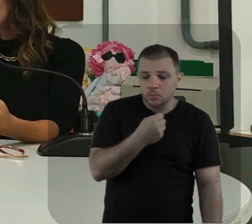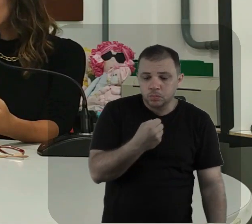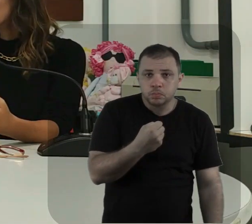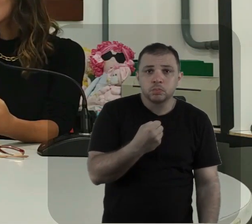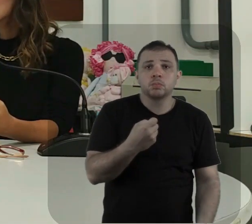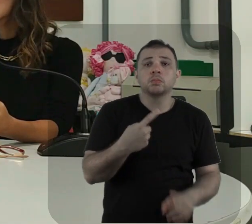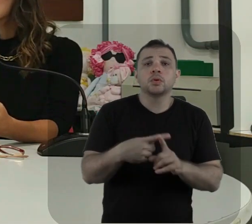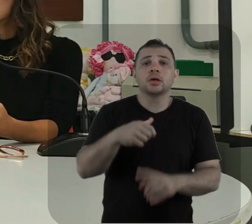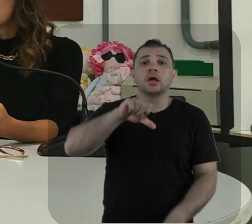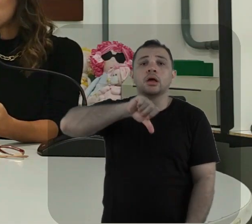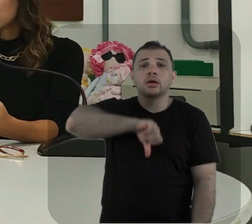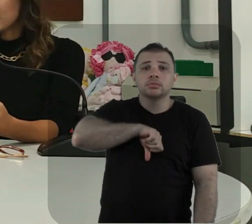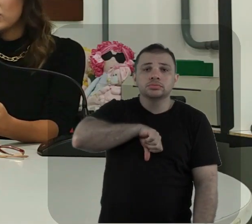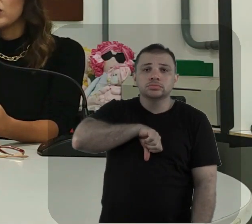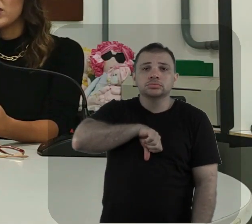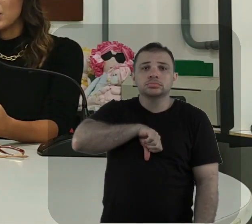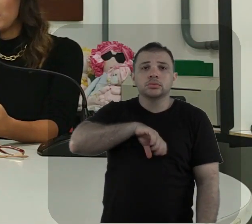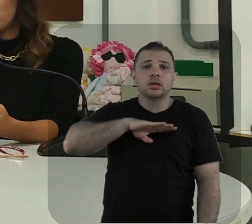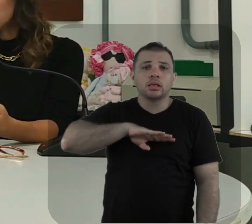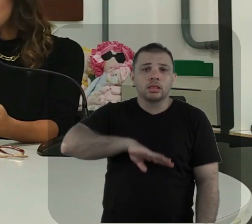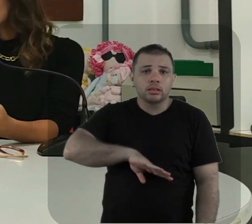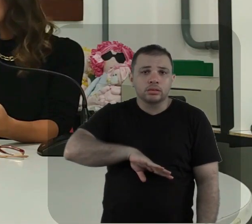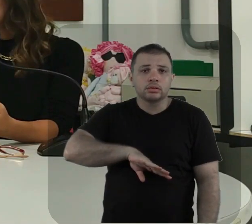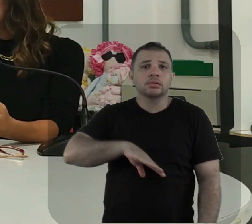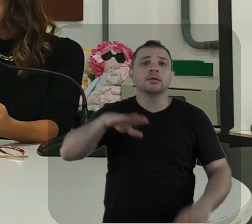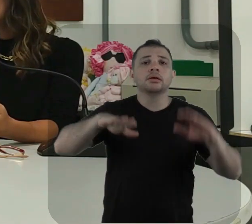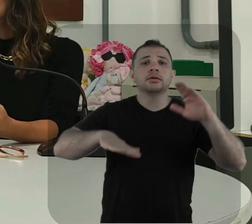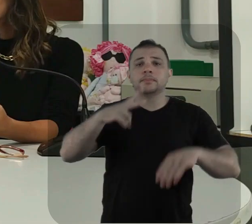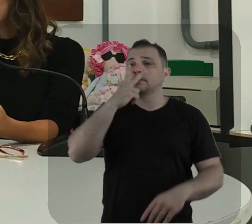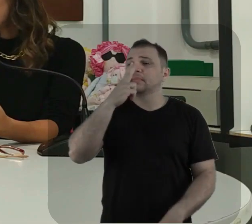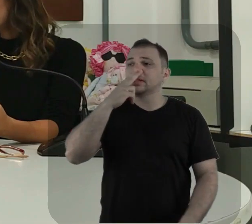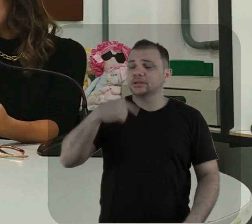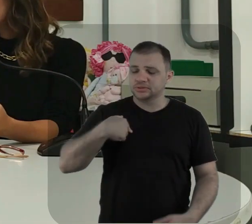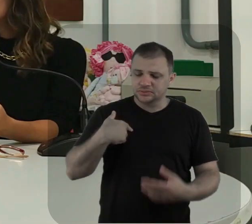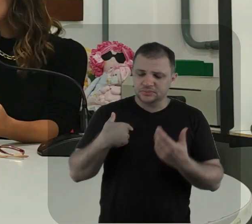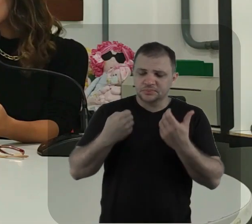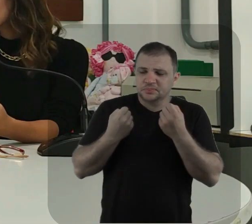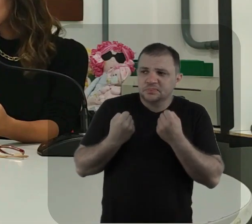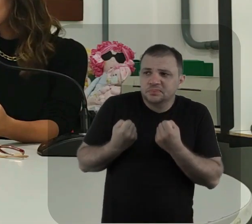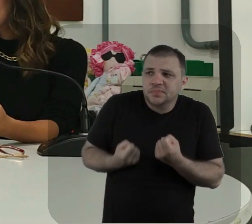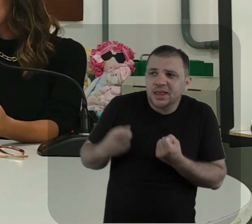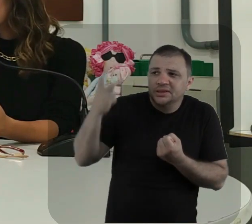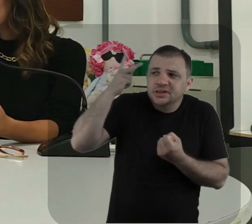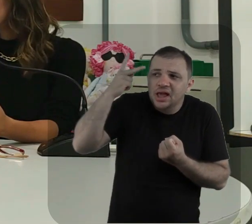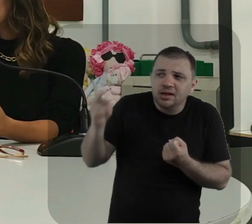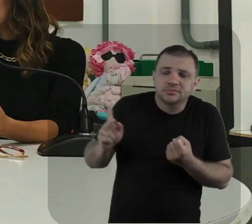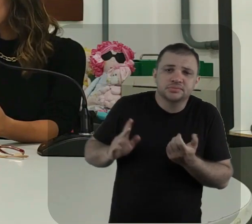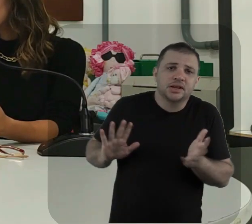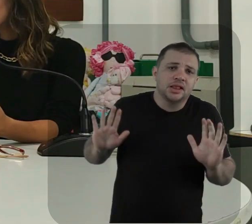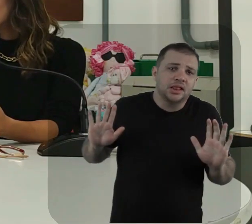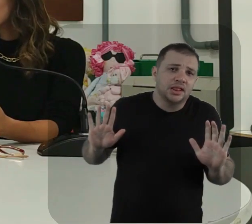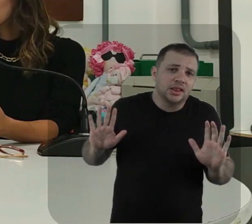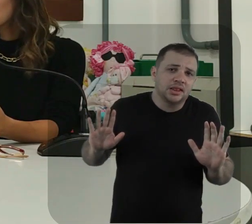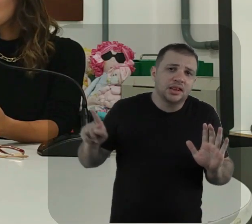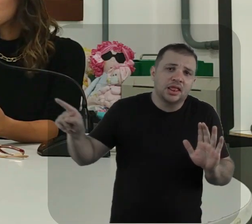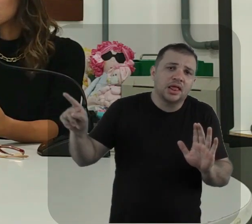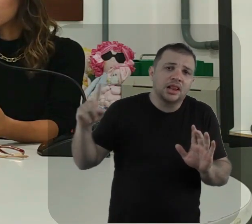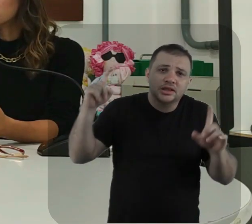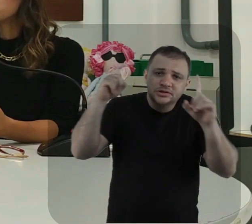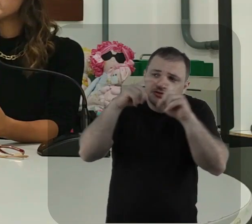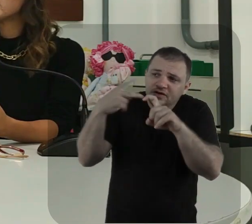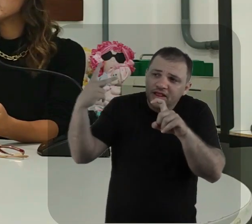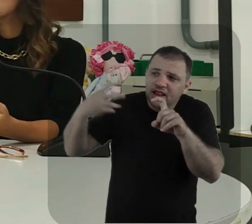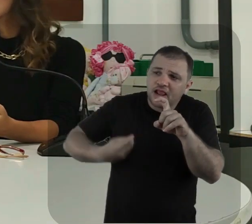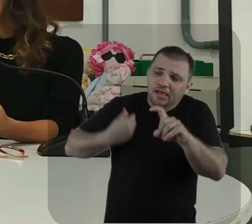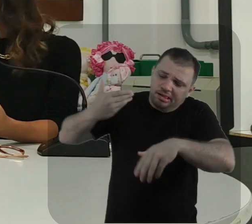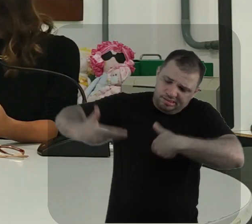um rebaixamento de humor, há uma sensação de que você é um peso, de que você é um fardo, há a questão da solidão, que é muito presente na população sim, idosa,